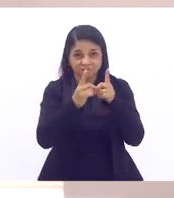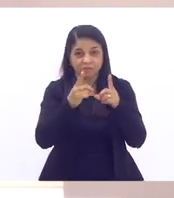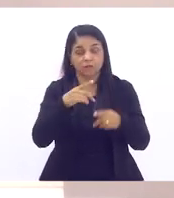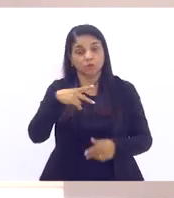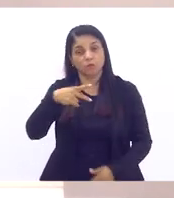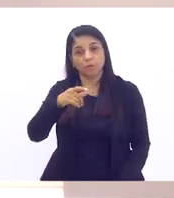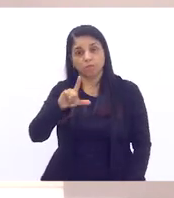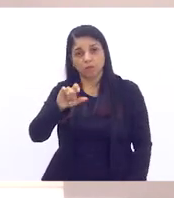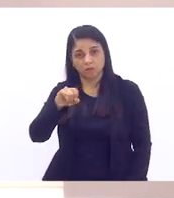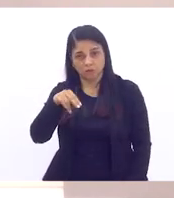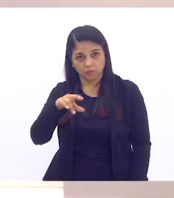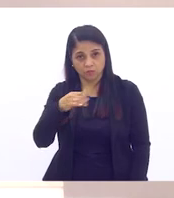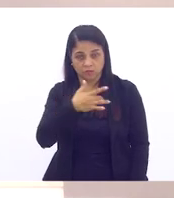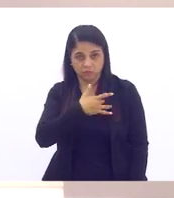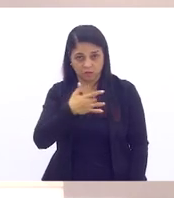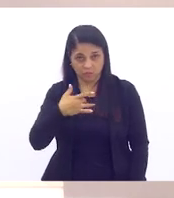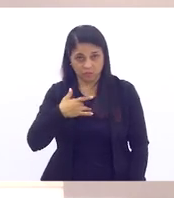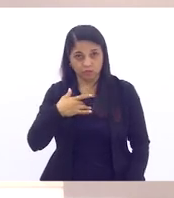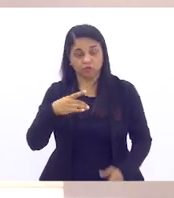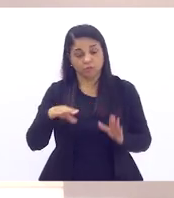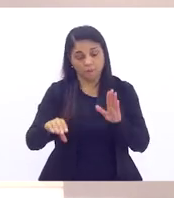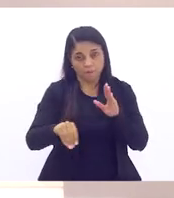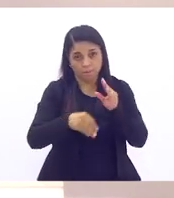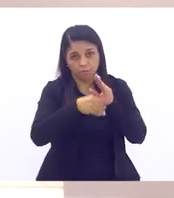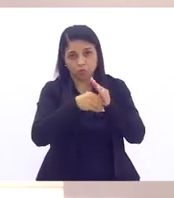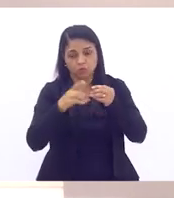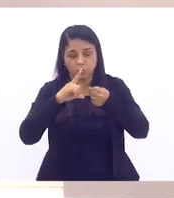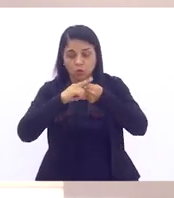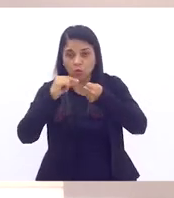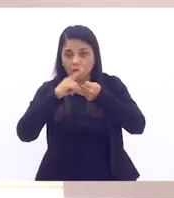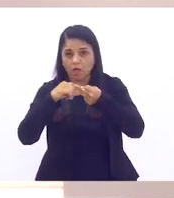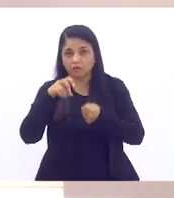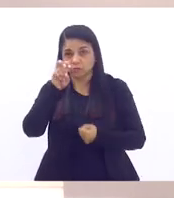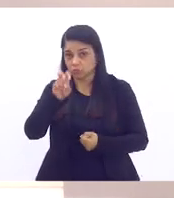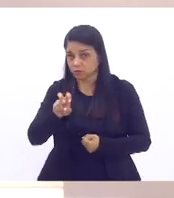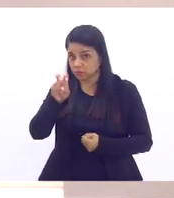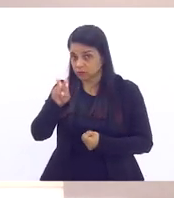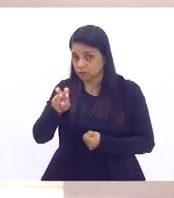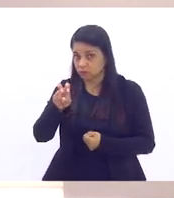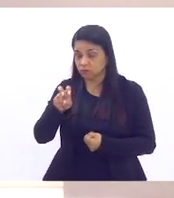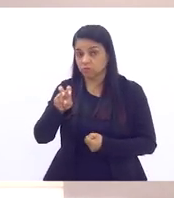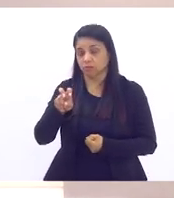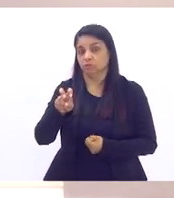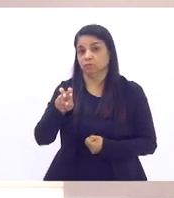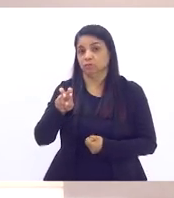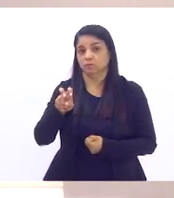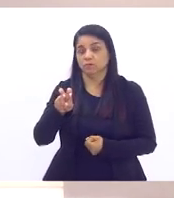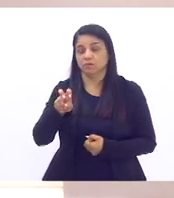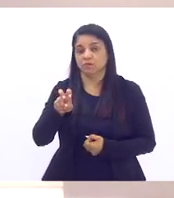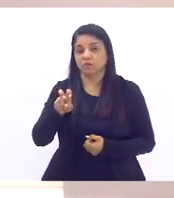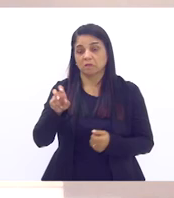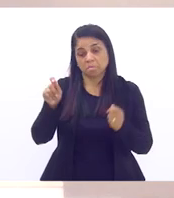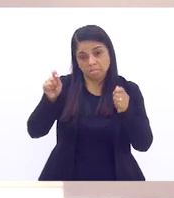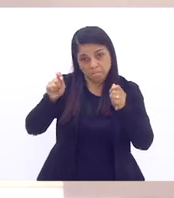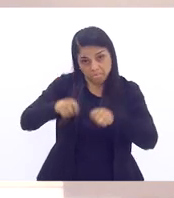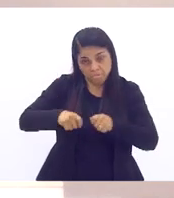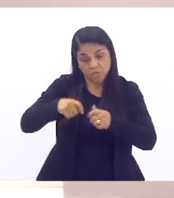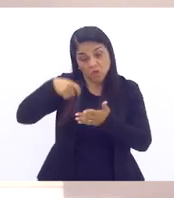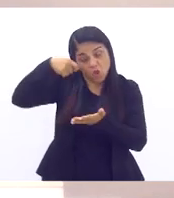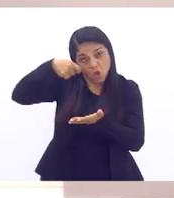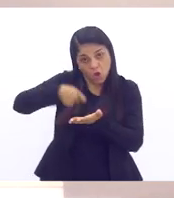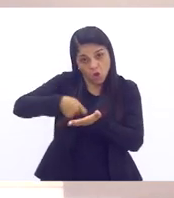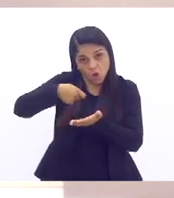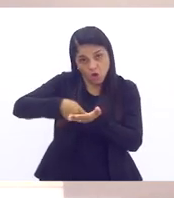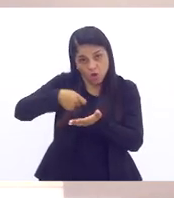a gente coloque num dispositivos talvez no próprio Artigo 5º deputado federal de Pacheco a possibilidade aqui de obrigar